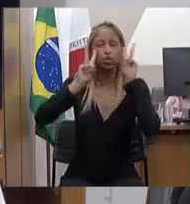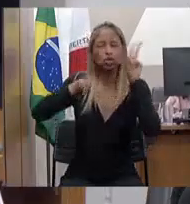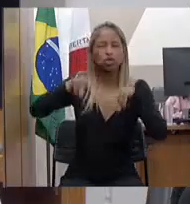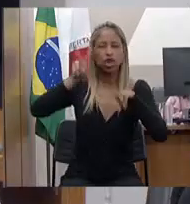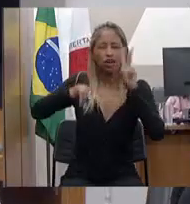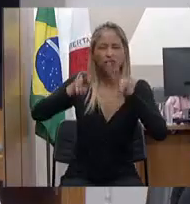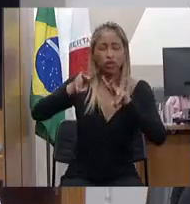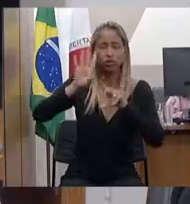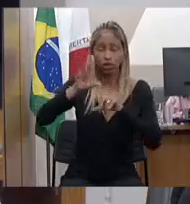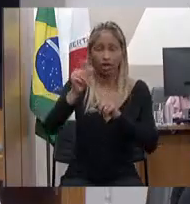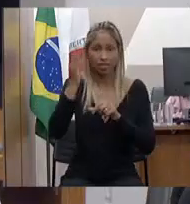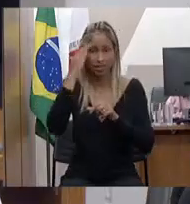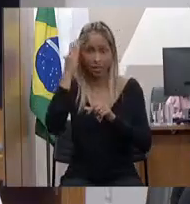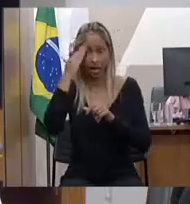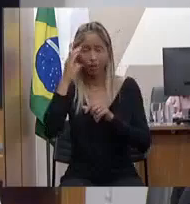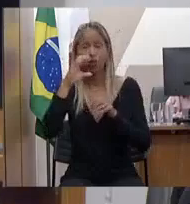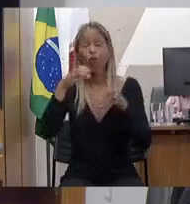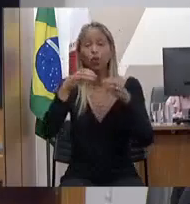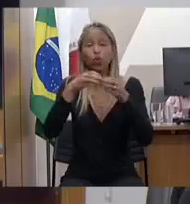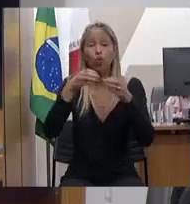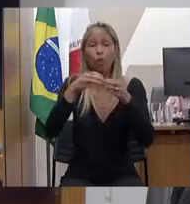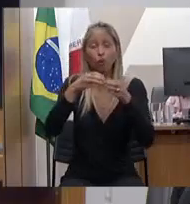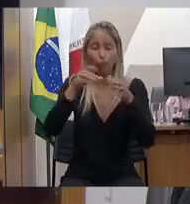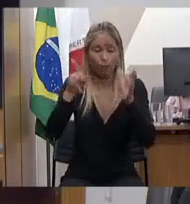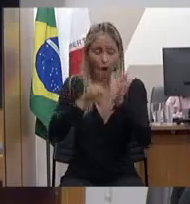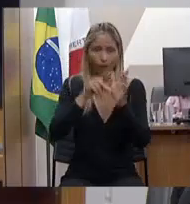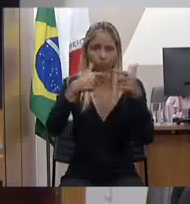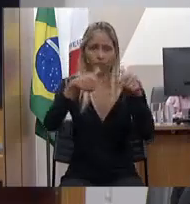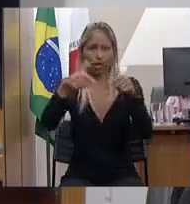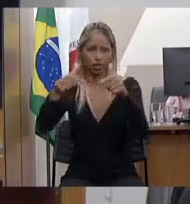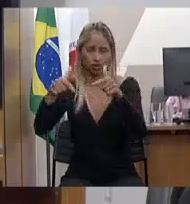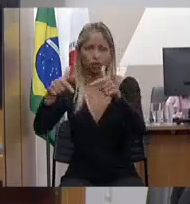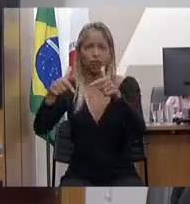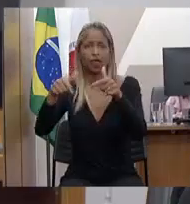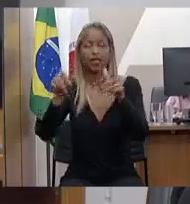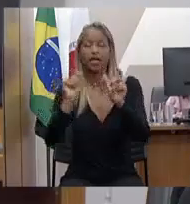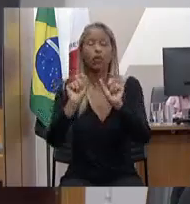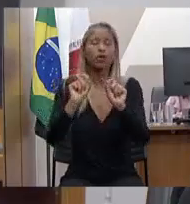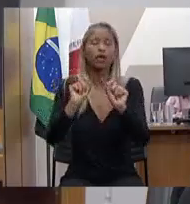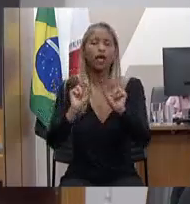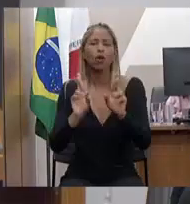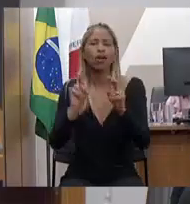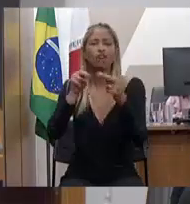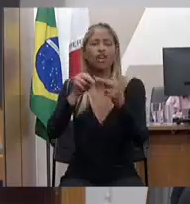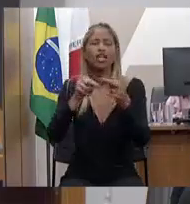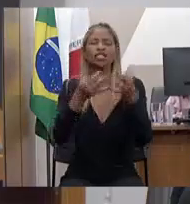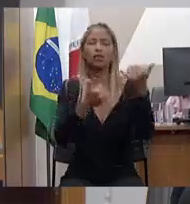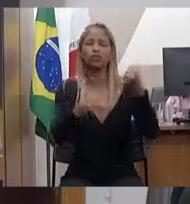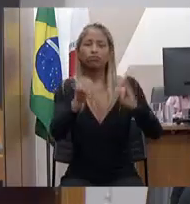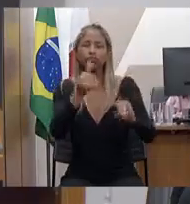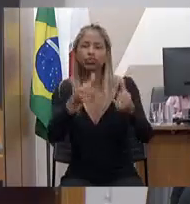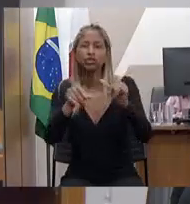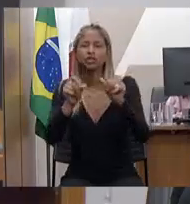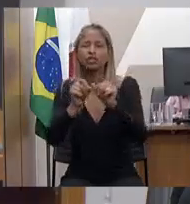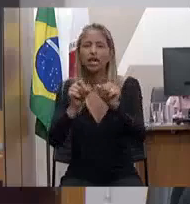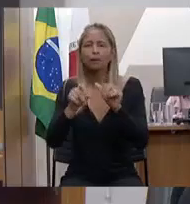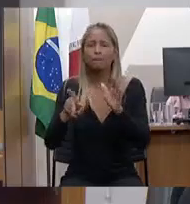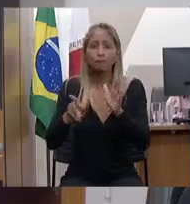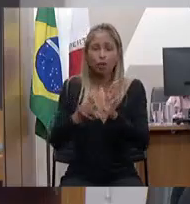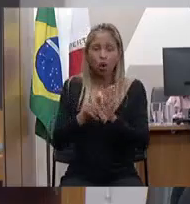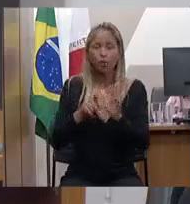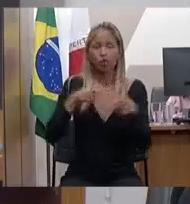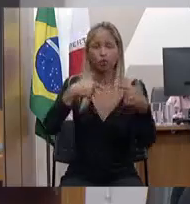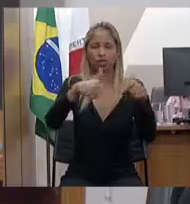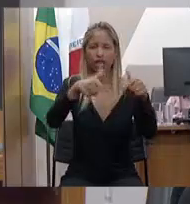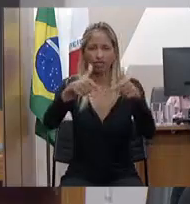falar de Celeste centro de seu trabalhador que é uma ambulatório vamos assim dizer um